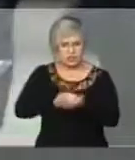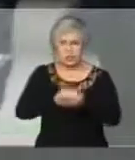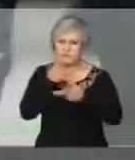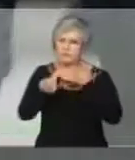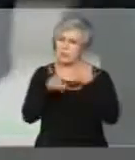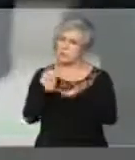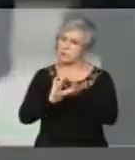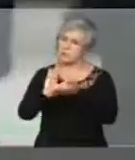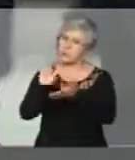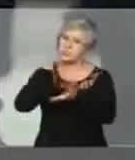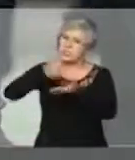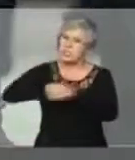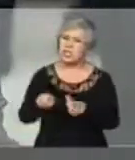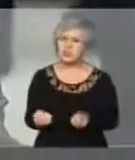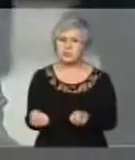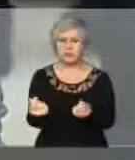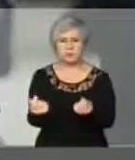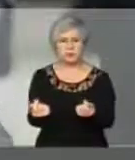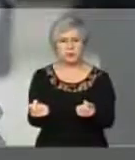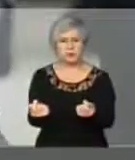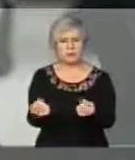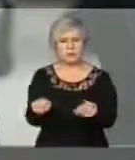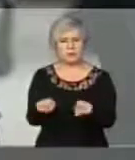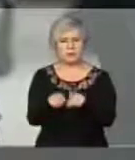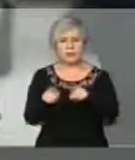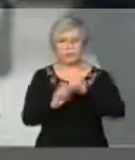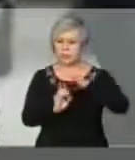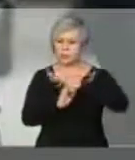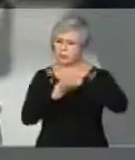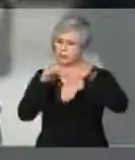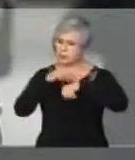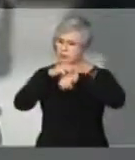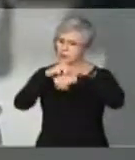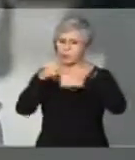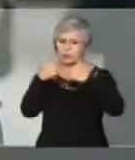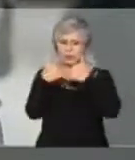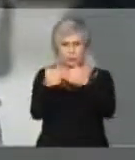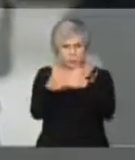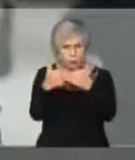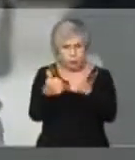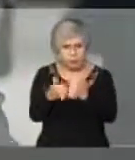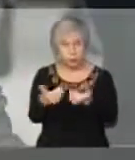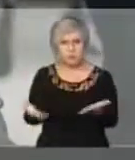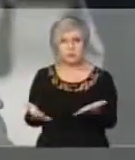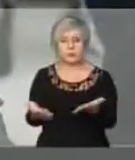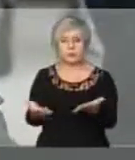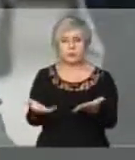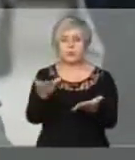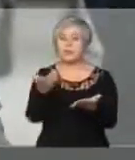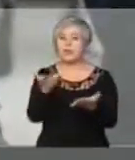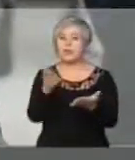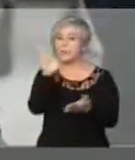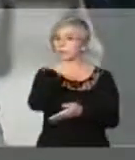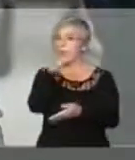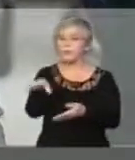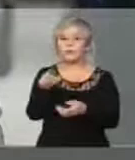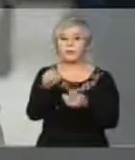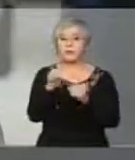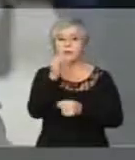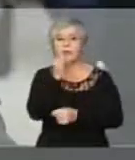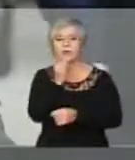em dinheiro? Além de que as empresas de transporte coletivo querem impedir, por exemplo, que